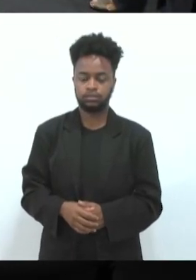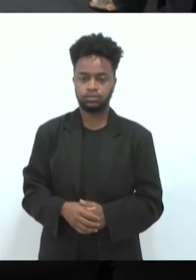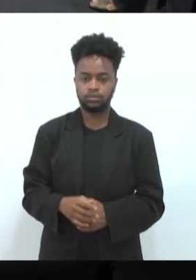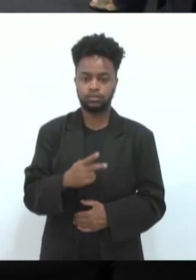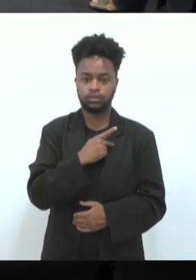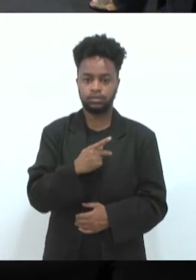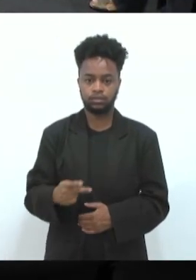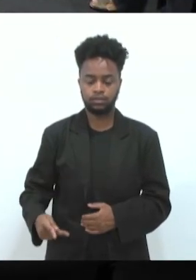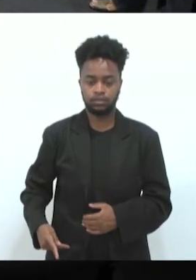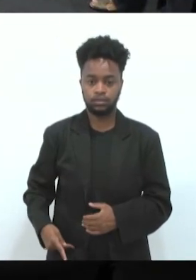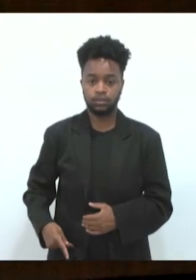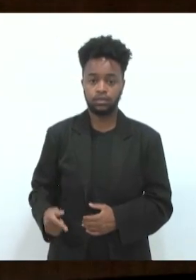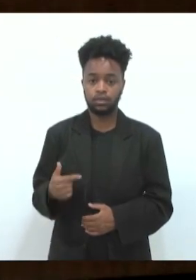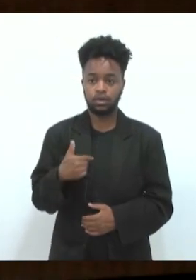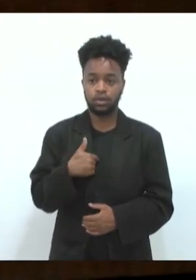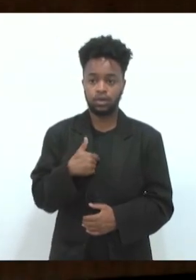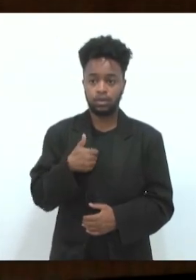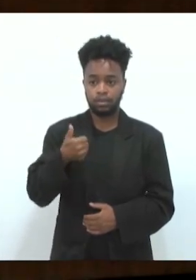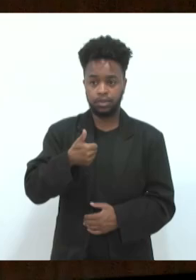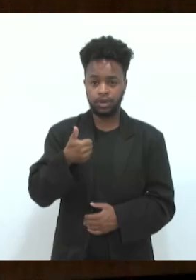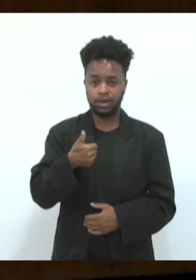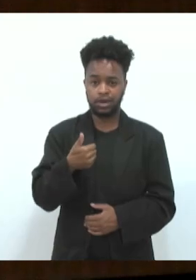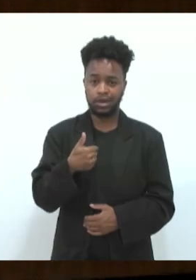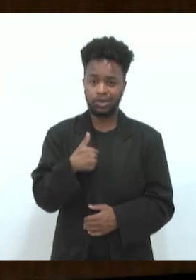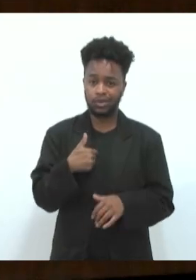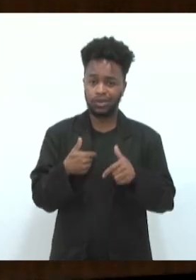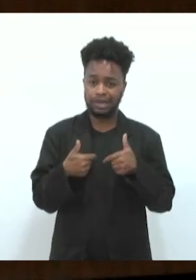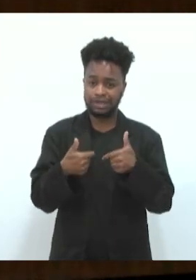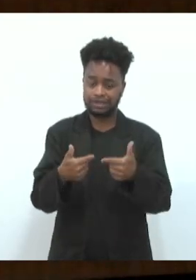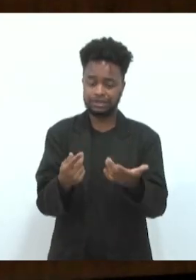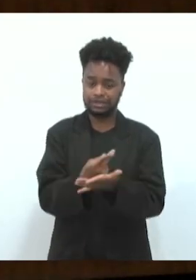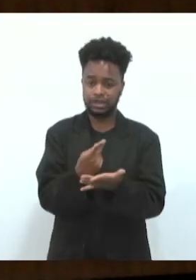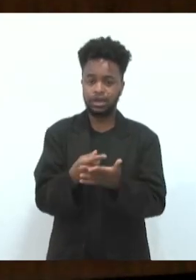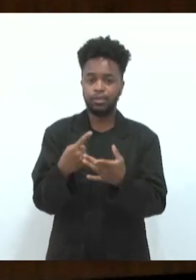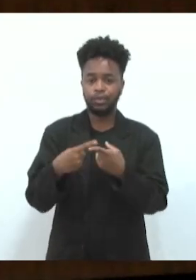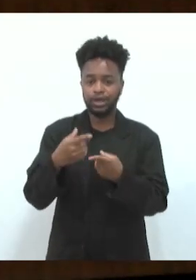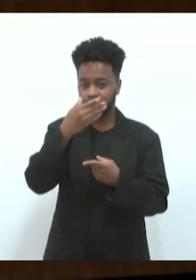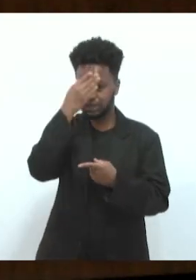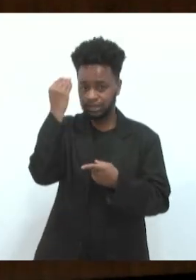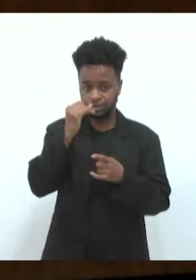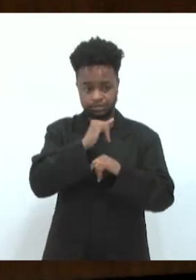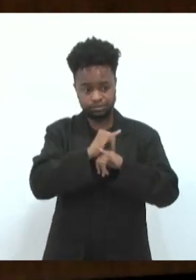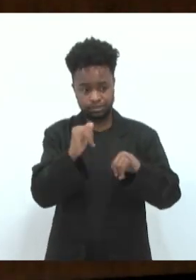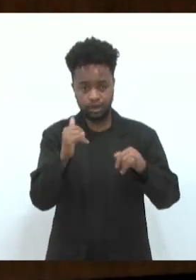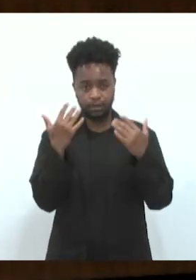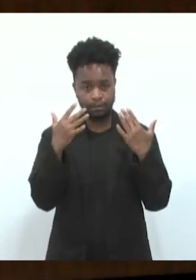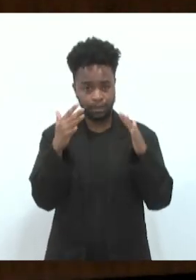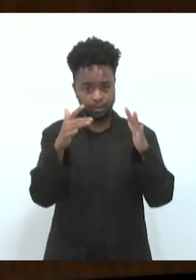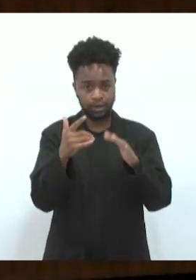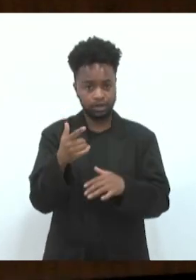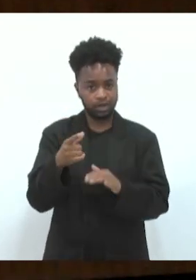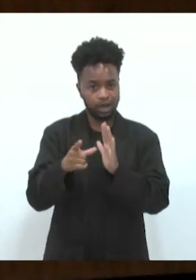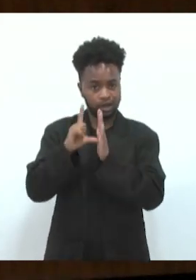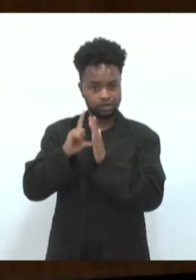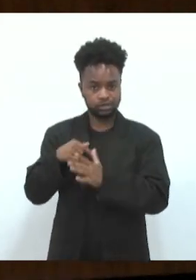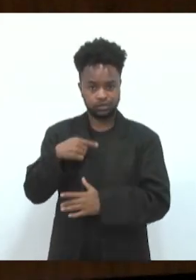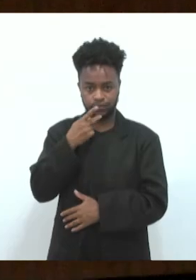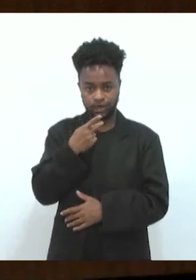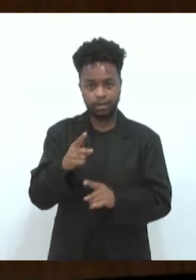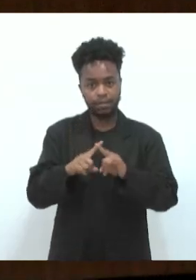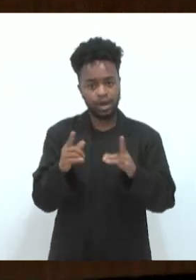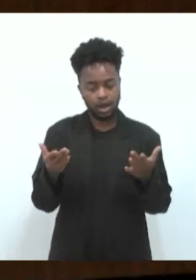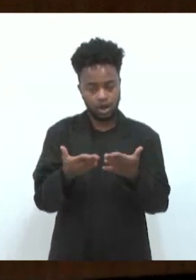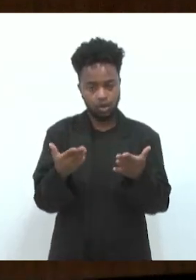Presidente, primeiro, eu cometi a indelicadeza de não lhe parabenizar quando fiz a questão de ordem, mas gostaria de lhe parabenizar agora